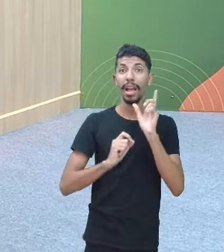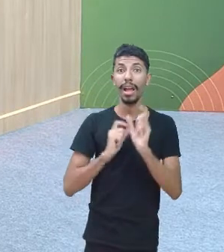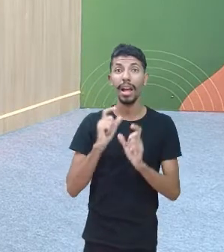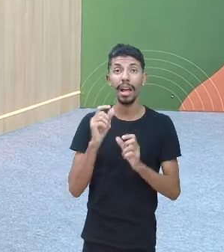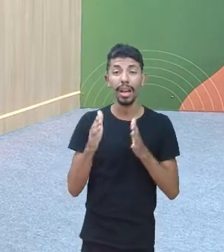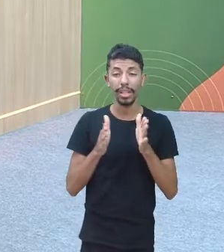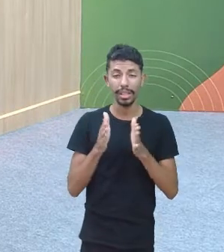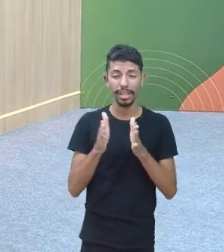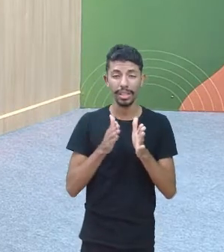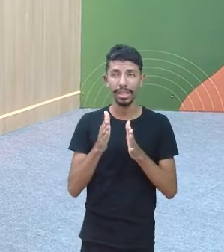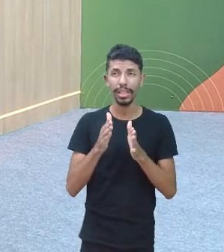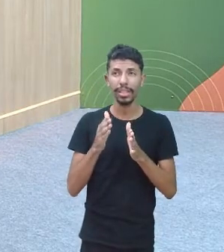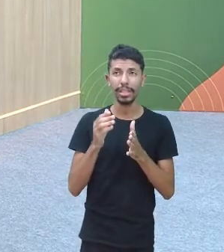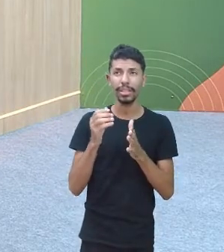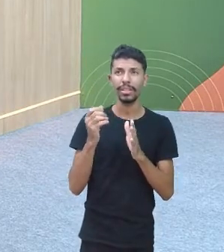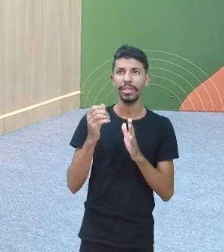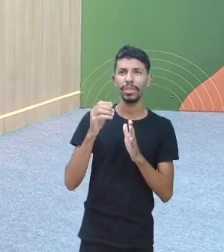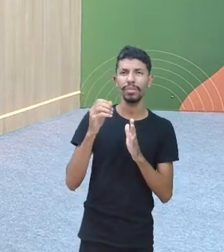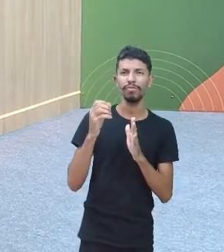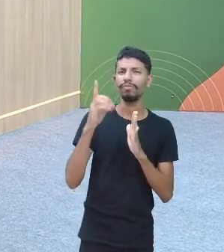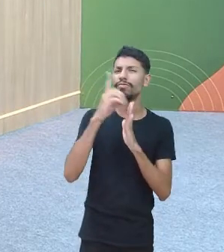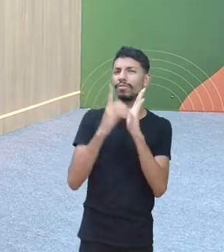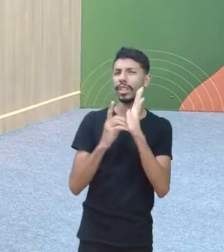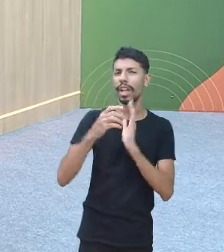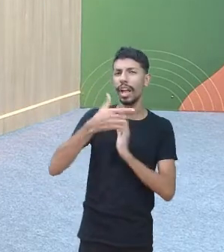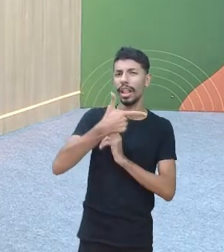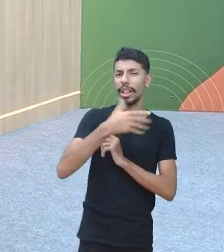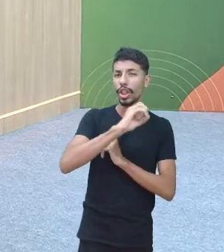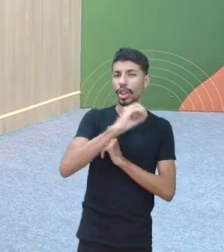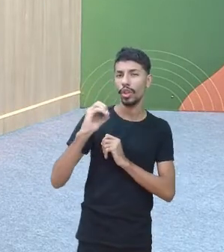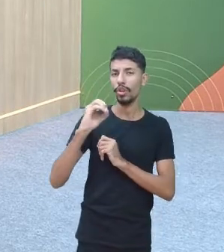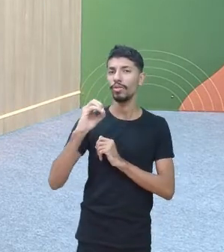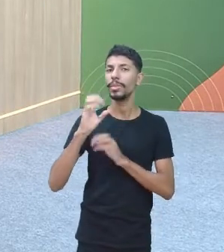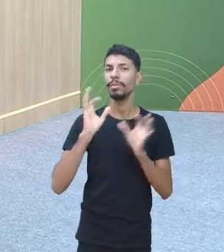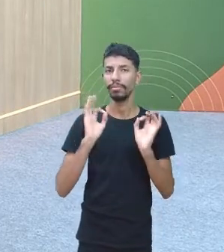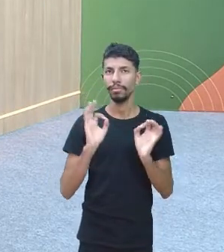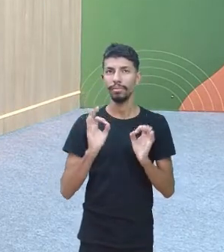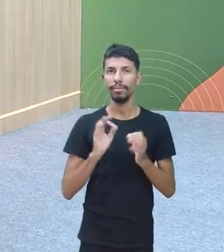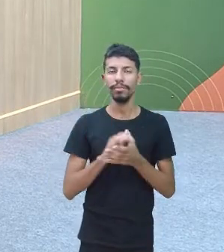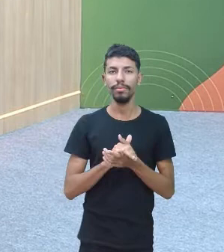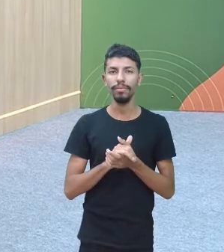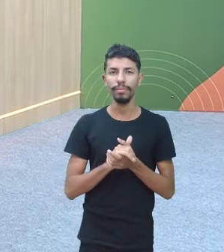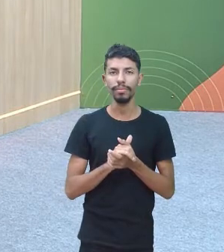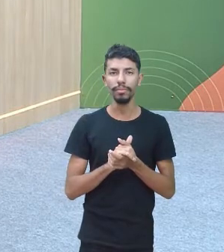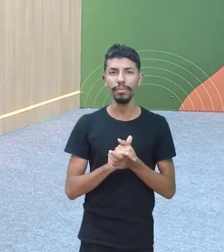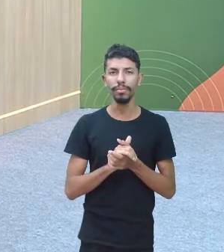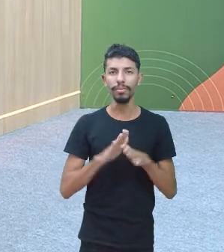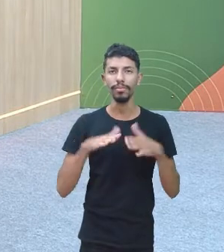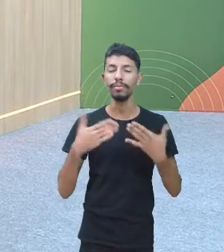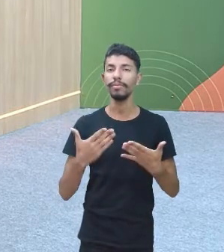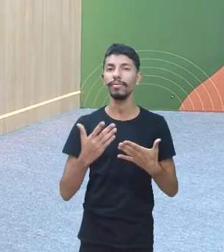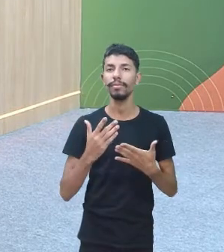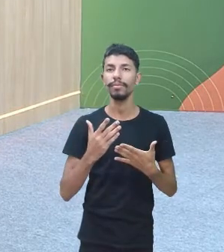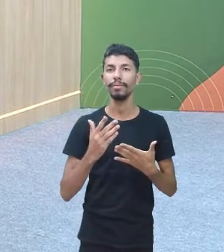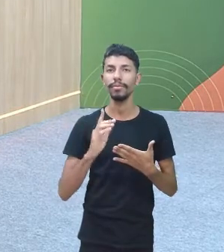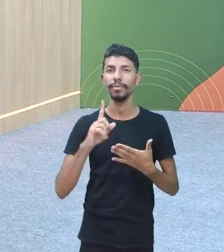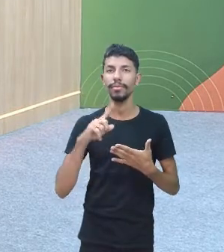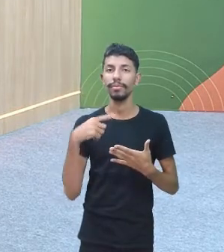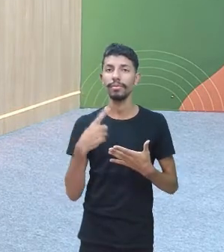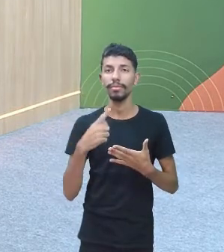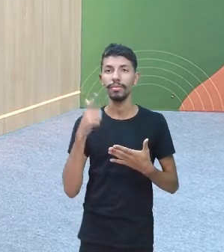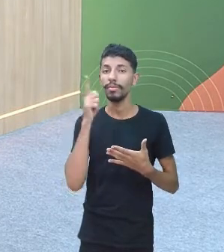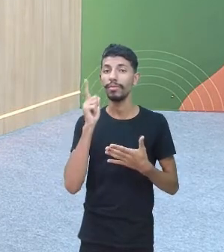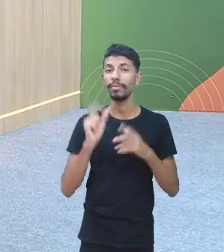até chegar na década de 2000, né? E aí a gente chega,